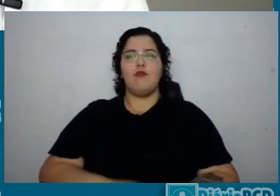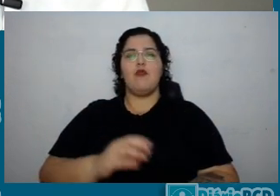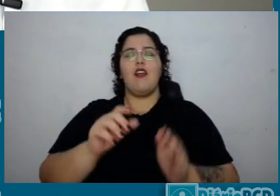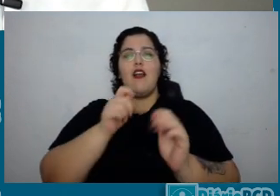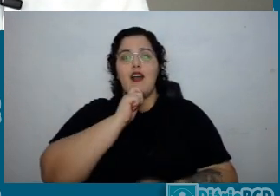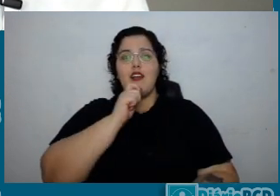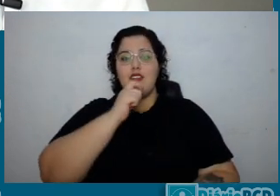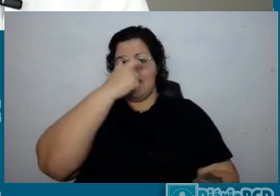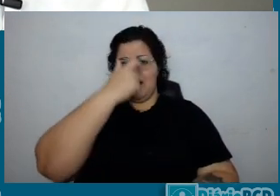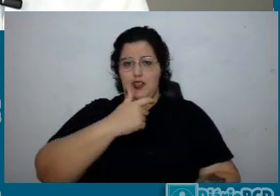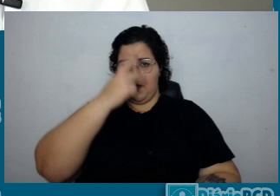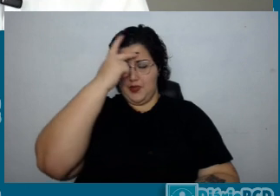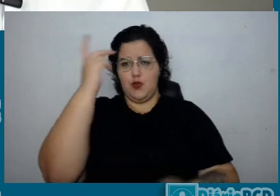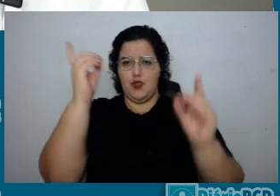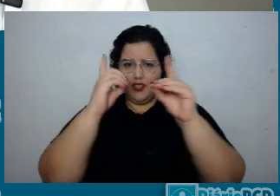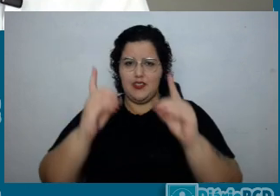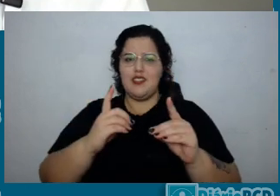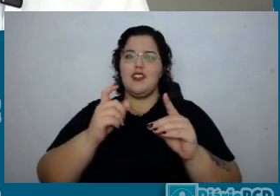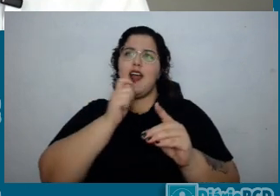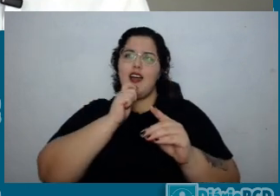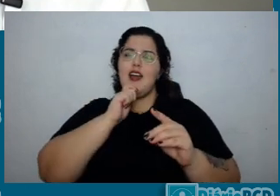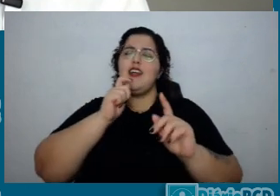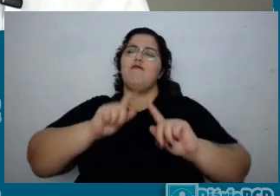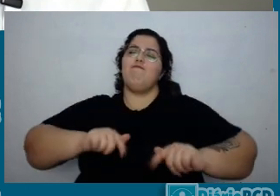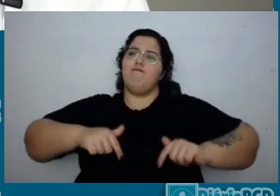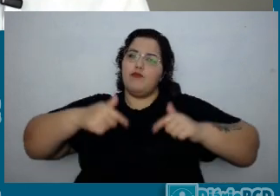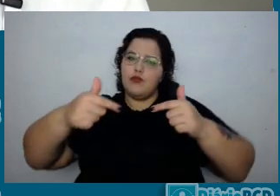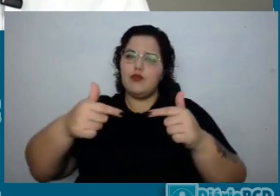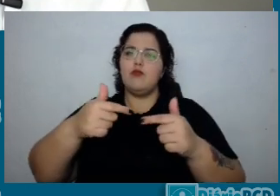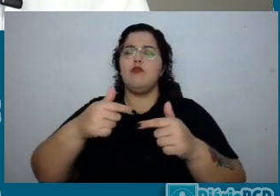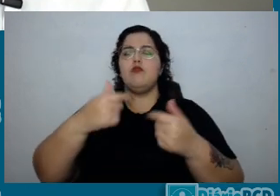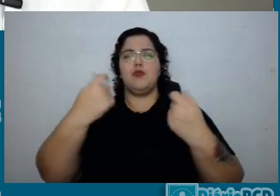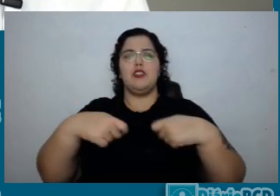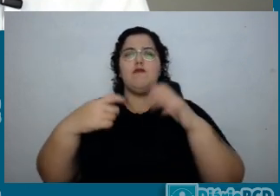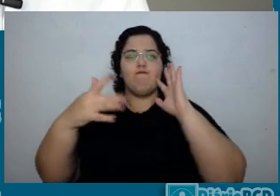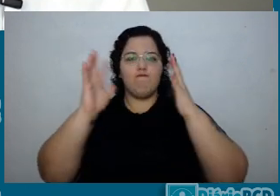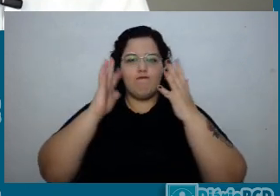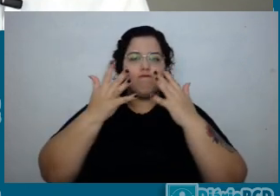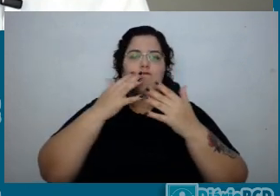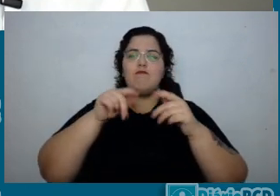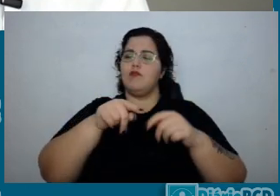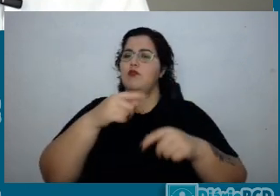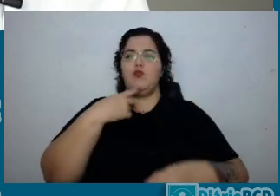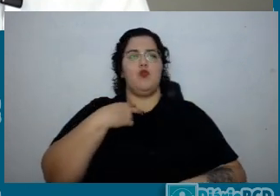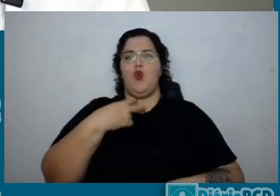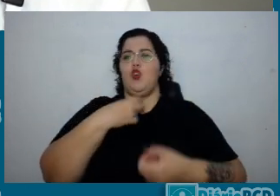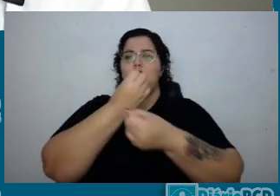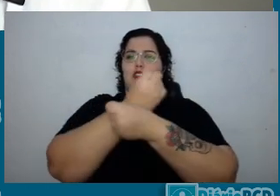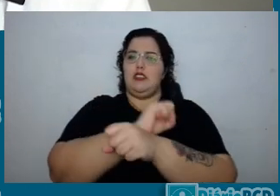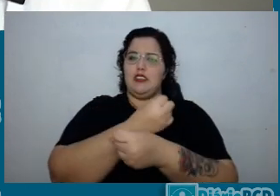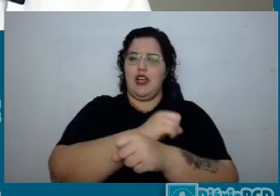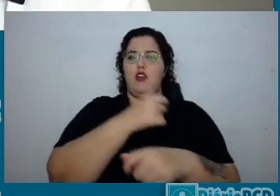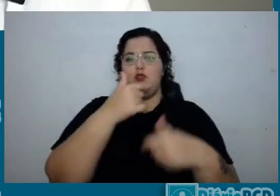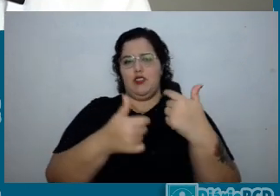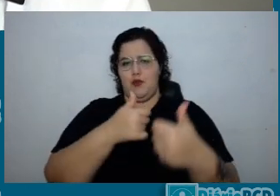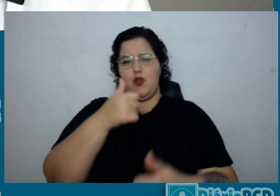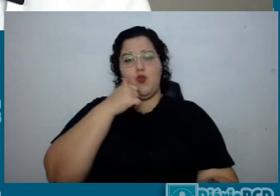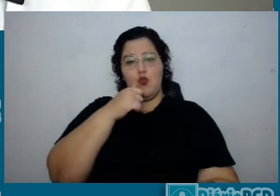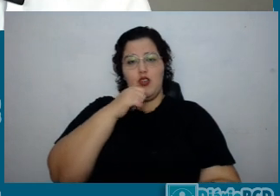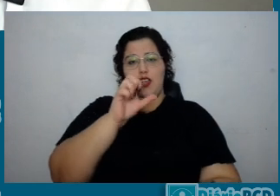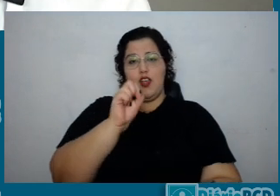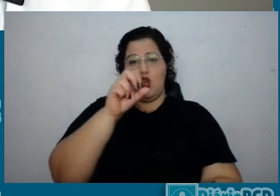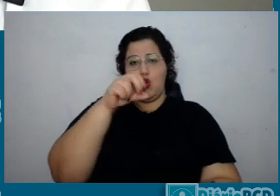a deficiência como uma variável importante no combate ao trabalho doméstico análogo ao trabalho escravo, né? Então, a Sônia Maria de Jesus, uma